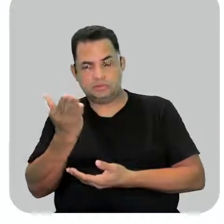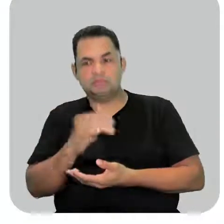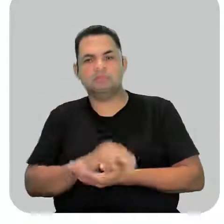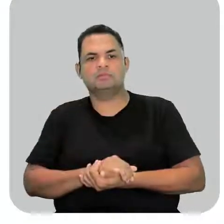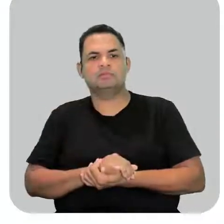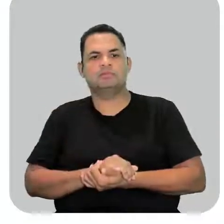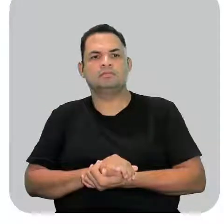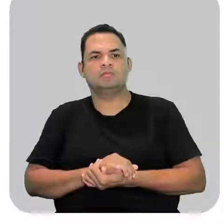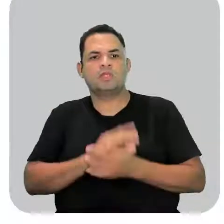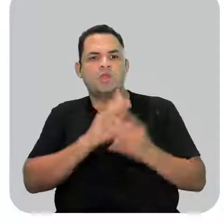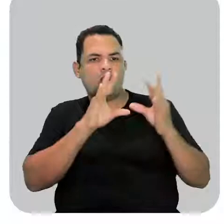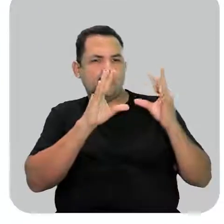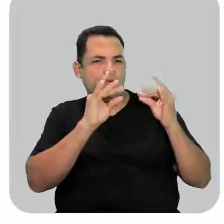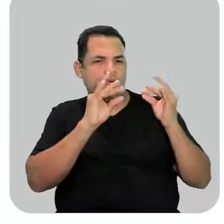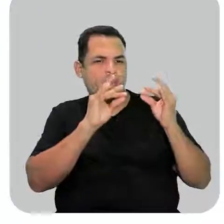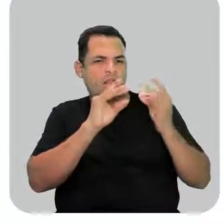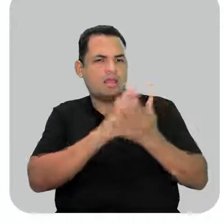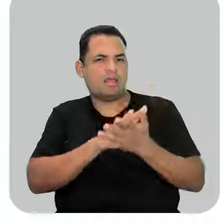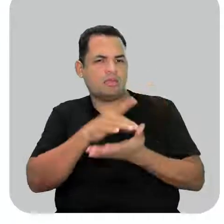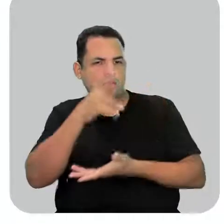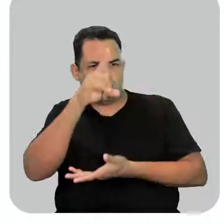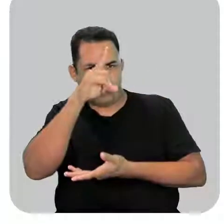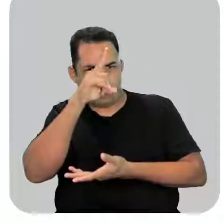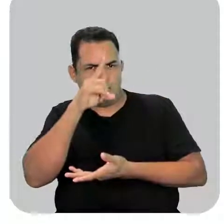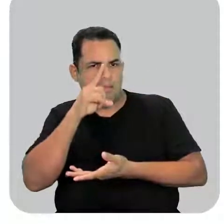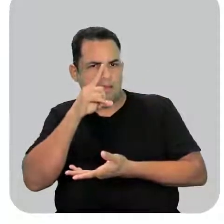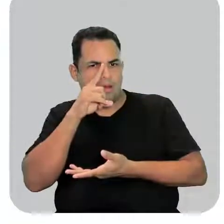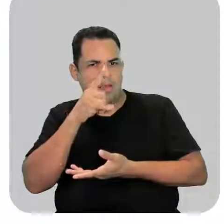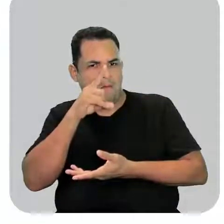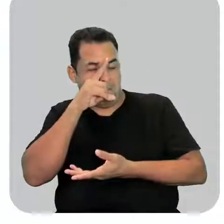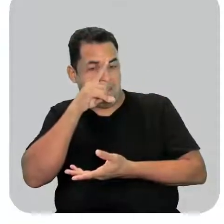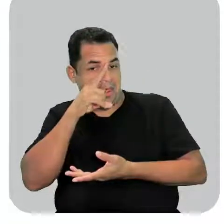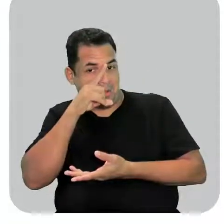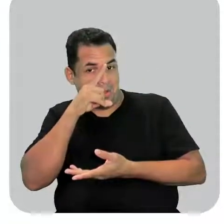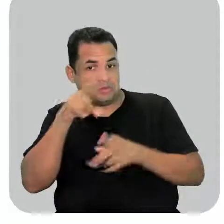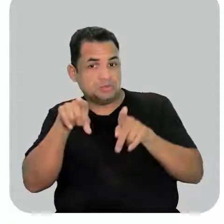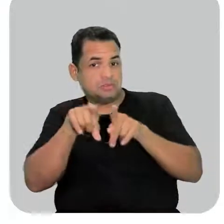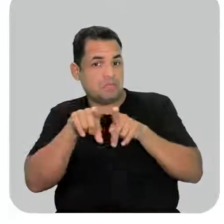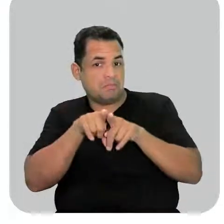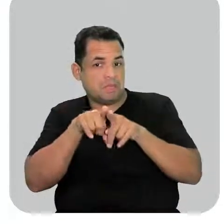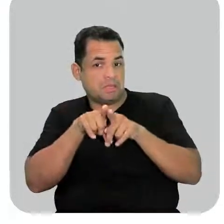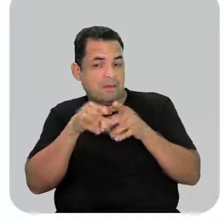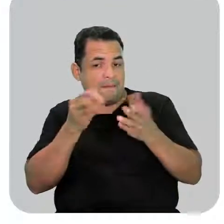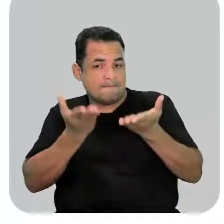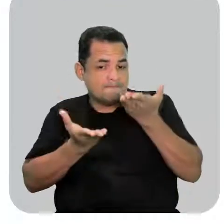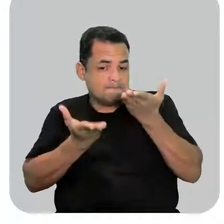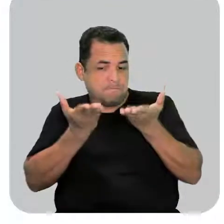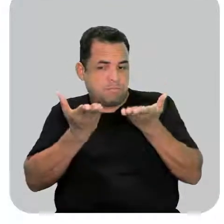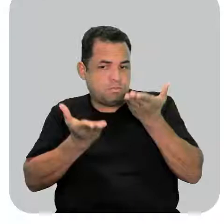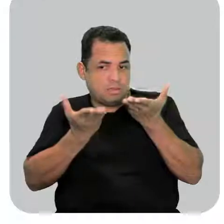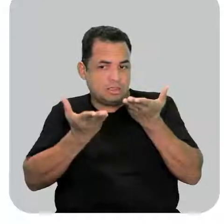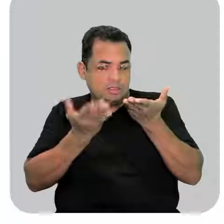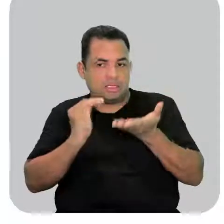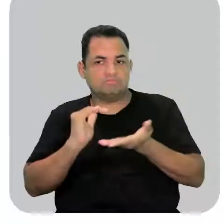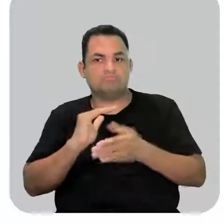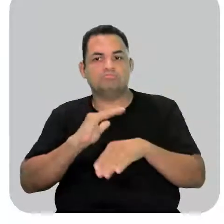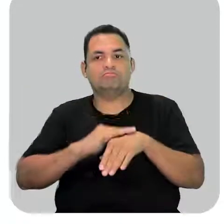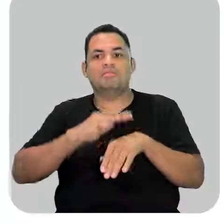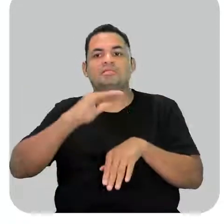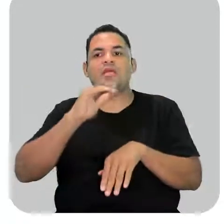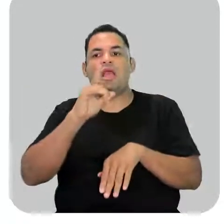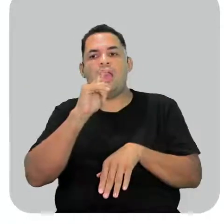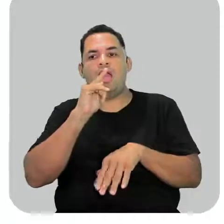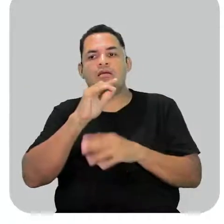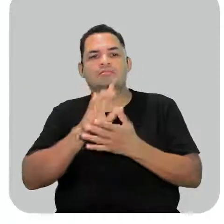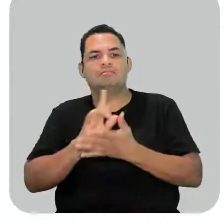compostos. Trata-se de um líquido amarelo, tóxico, viu, pessoal? Muito cuidado. Mais denso que a água